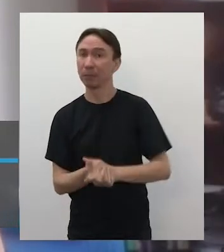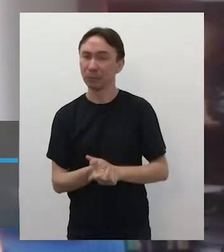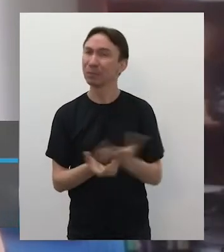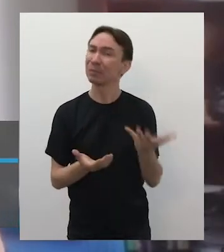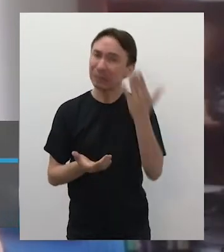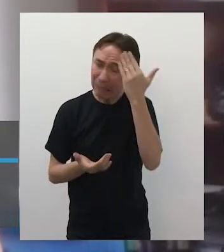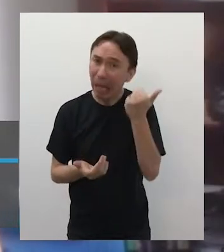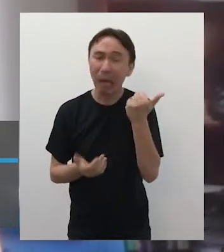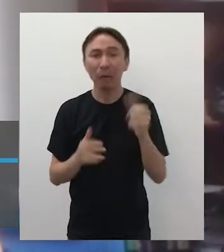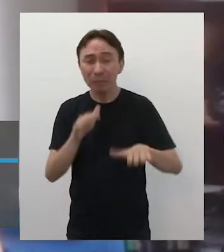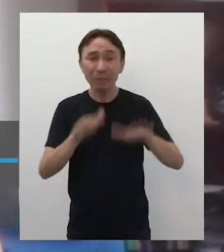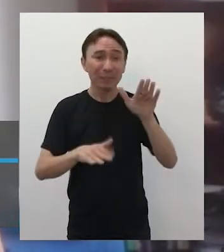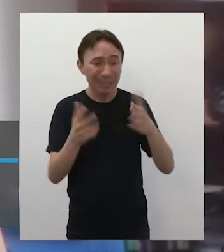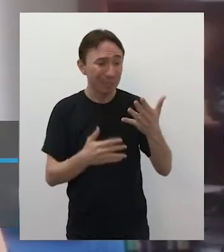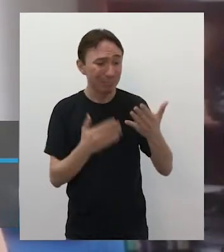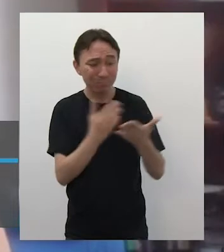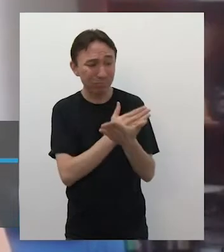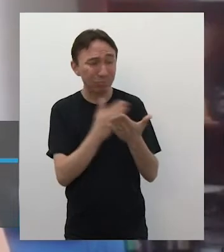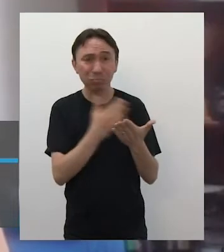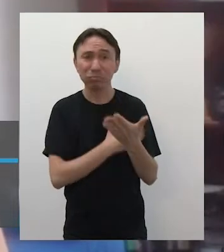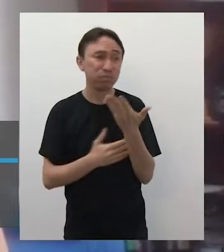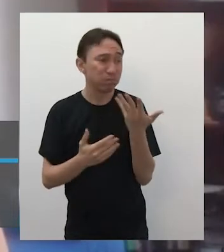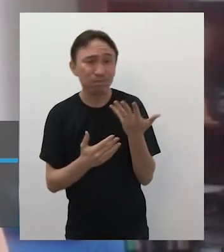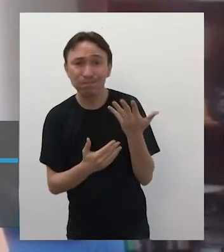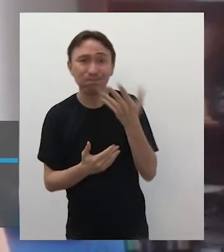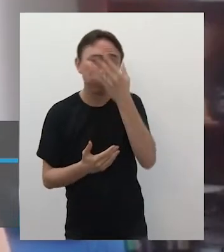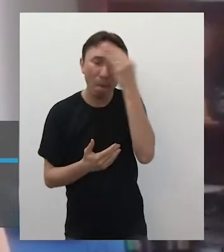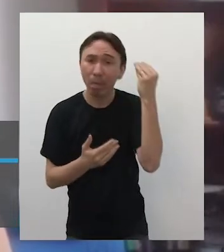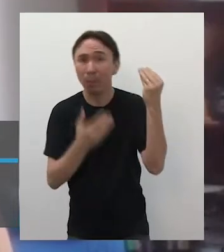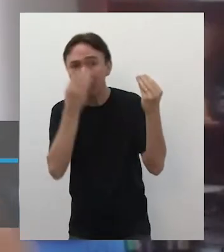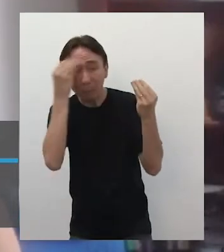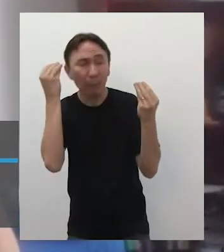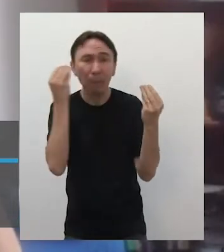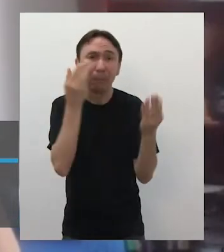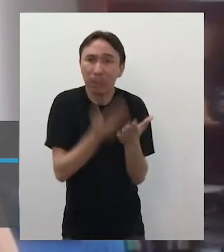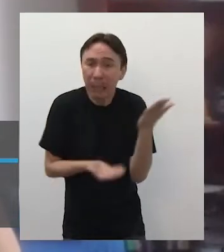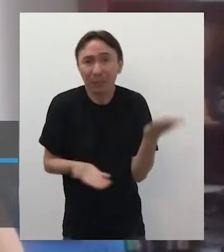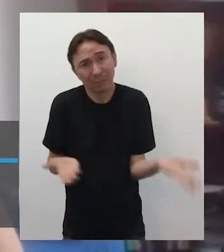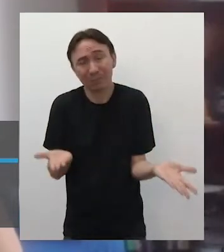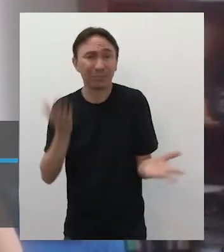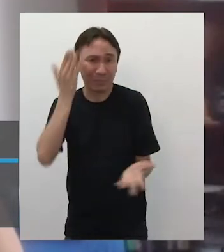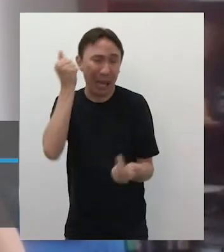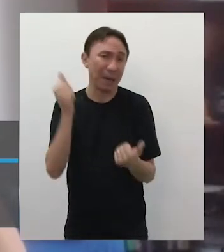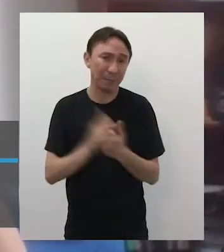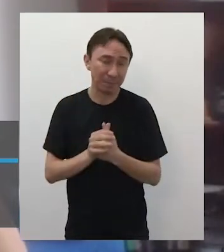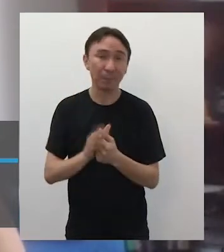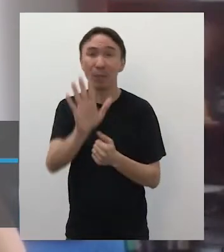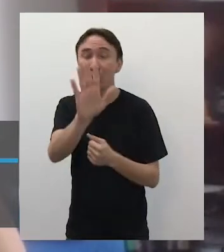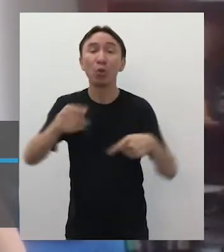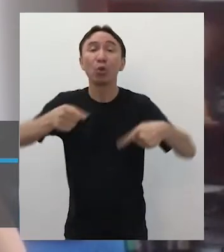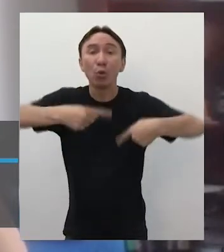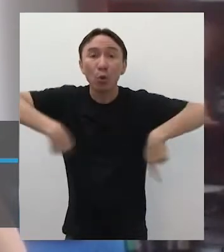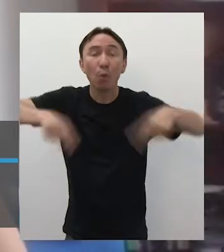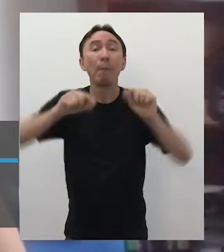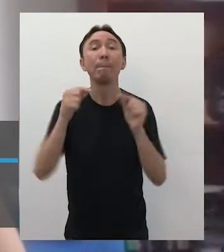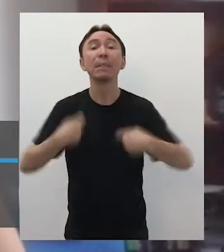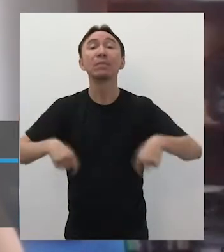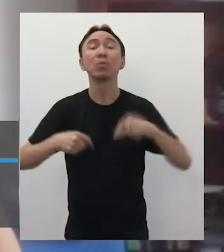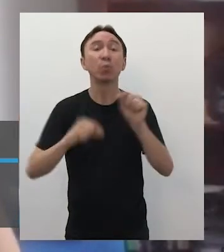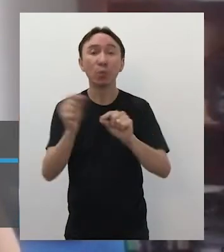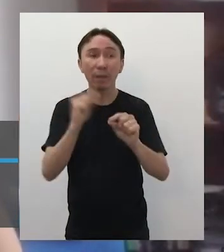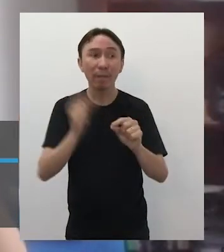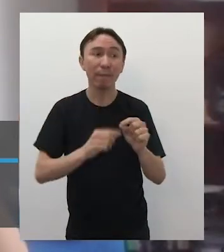tempo, por urgência. A gente não vai conseguir dar conta de tudo e absolutamente tudo que a gente tem